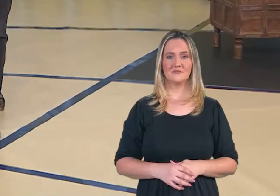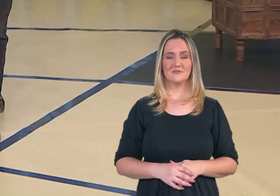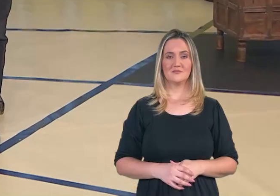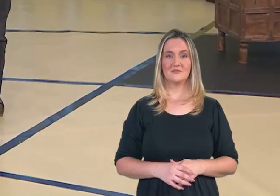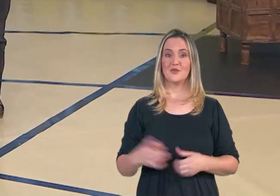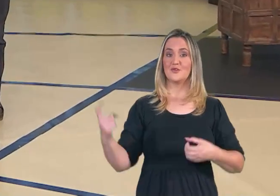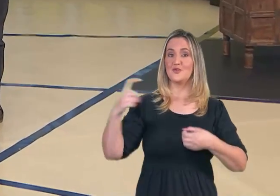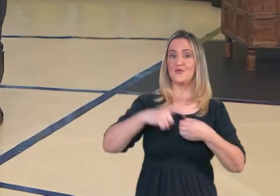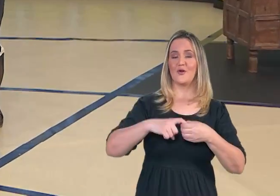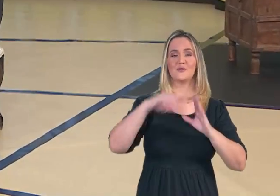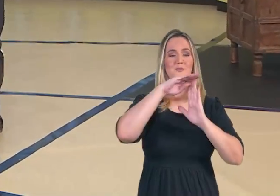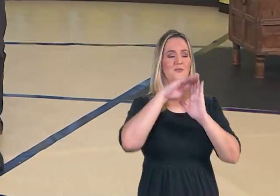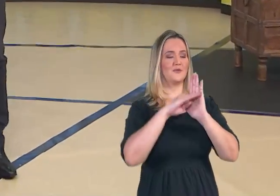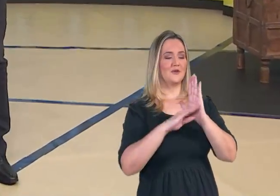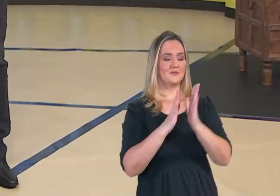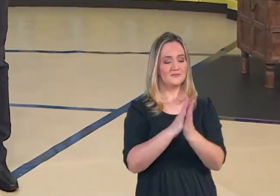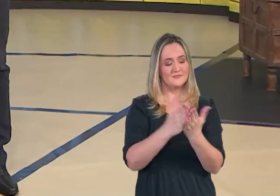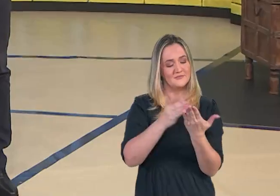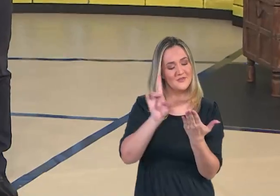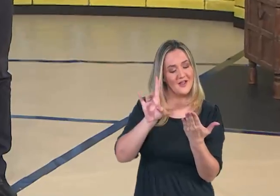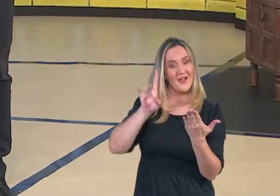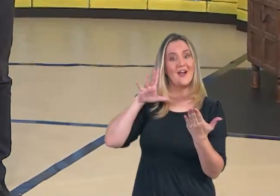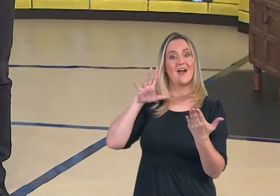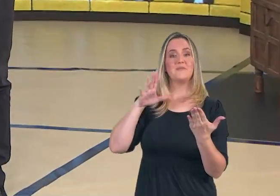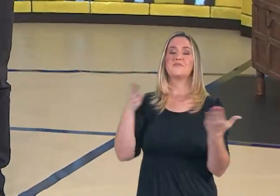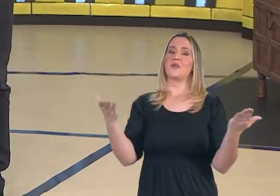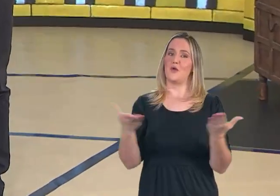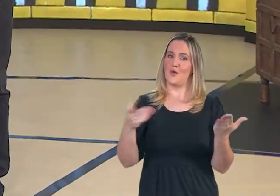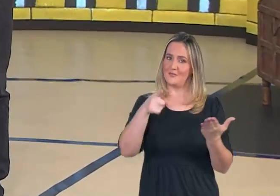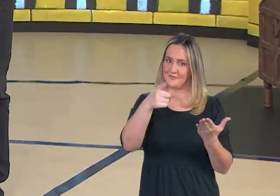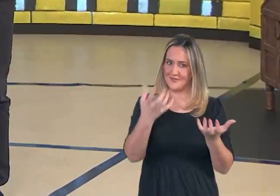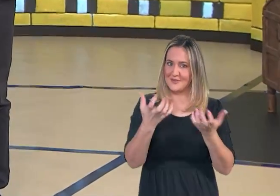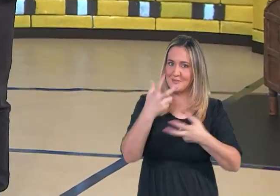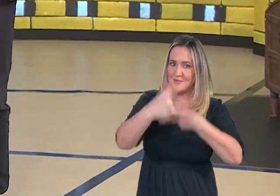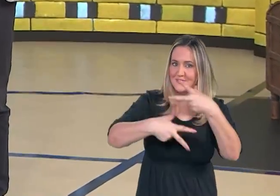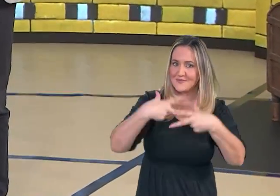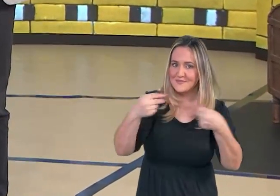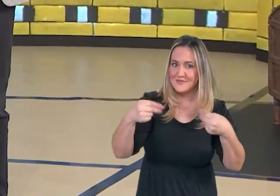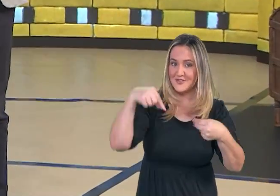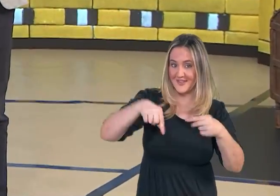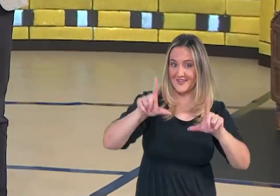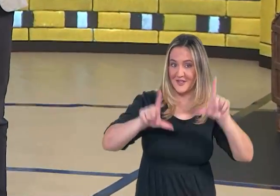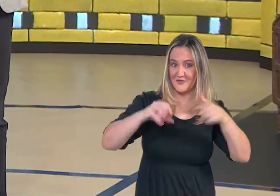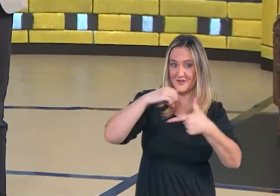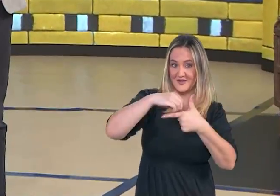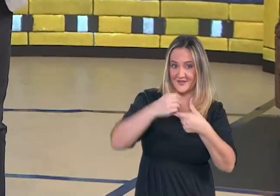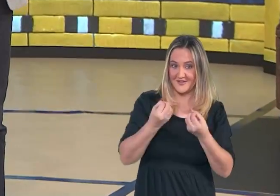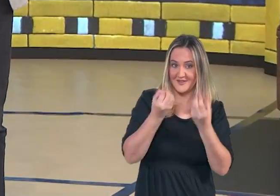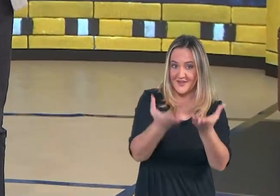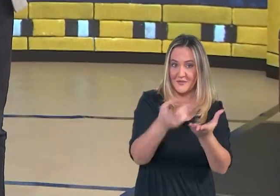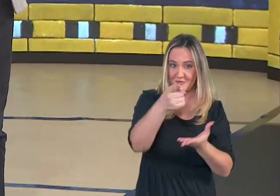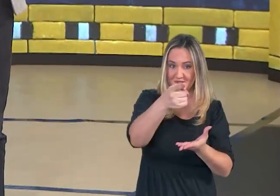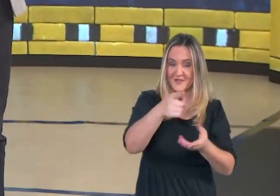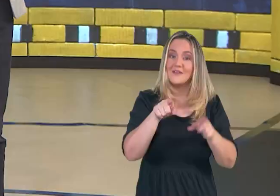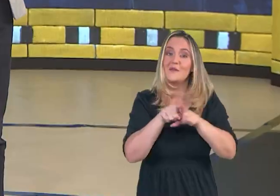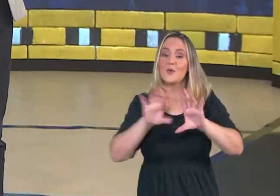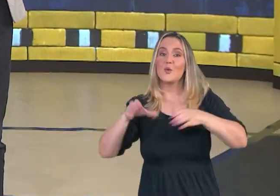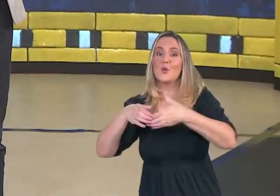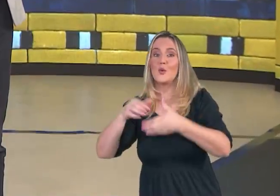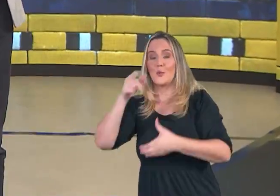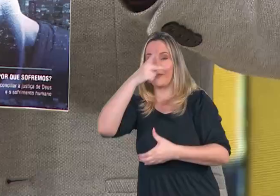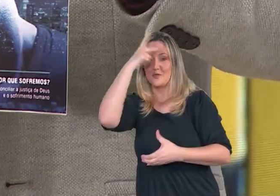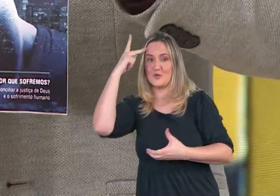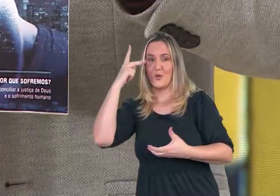Estamos de volta com o programa Evidências e você pode receber agora de brinde da TV Novo Tempo e dos Anjos da Esperança o Guia de